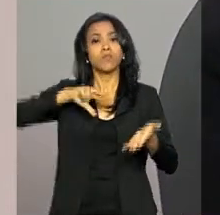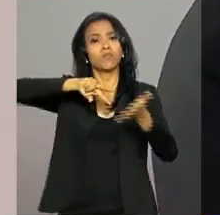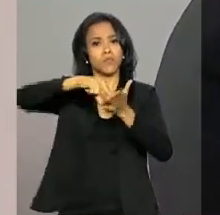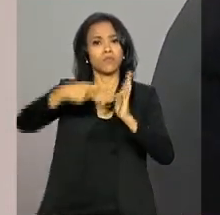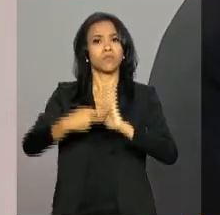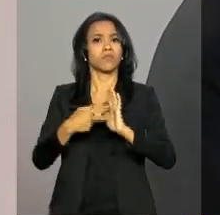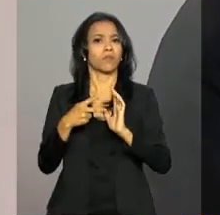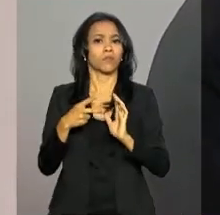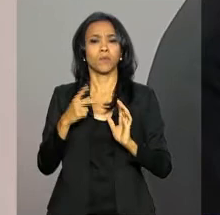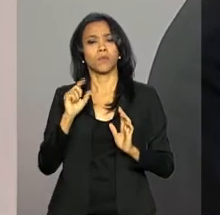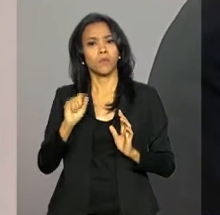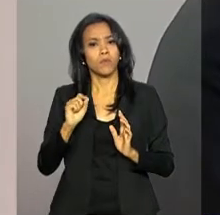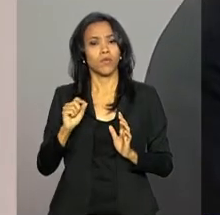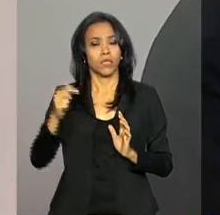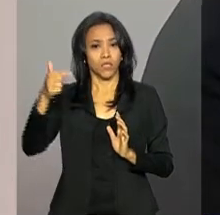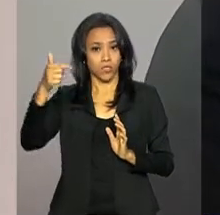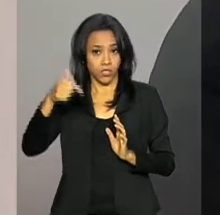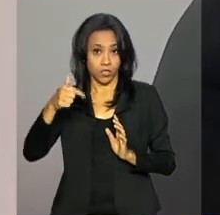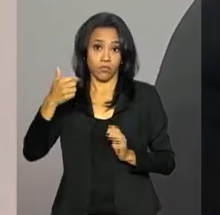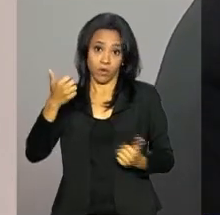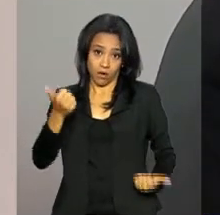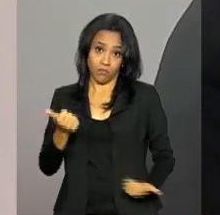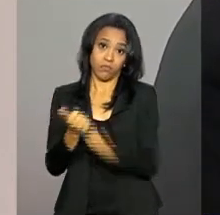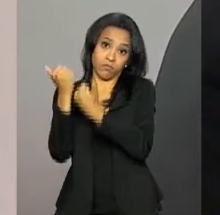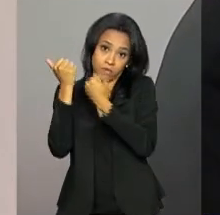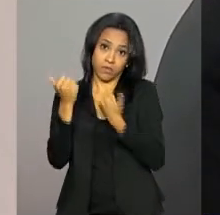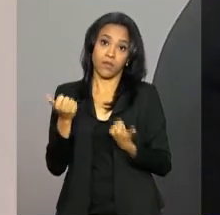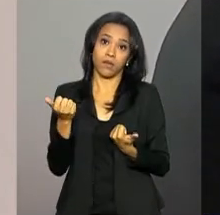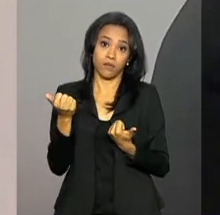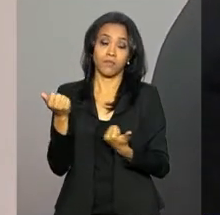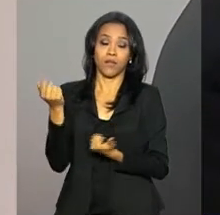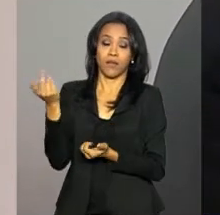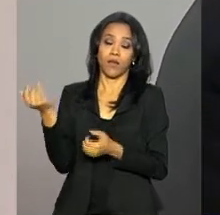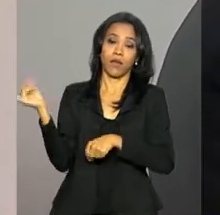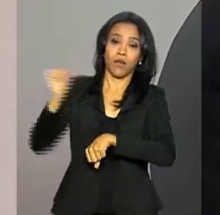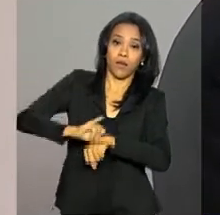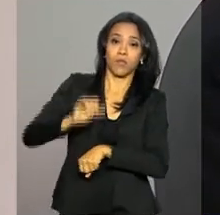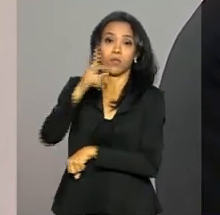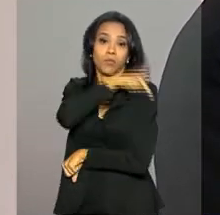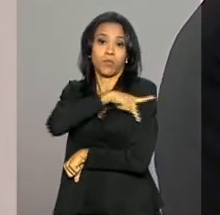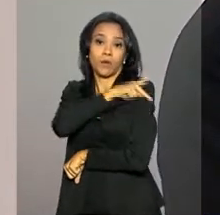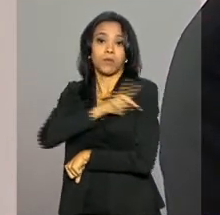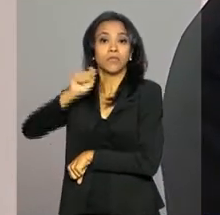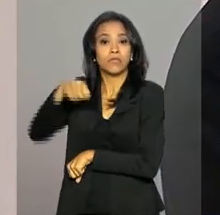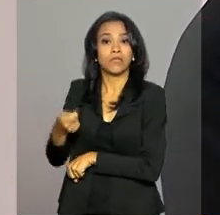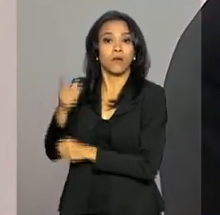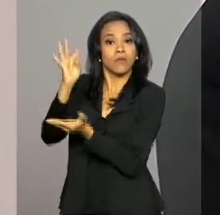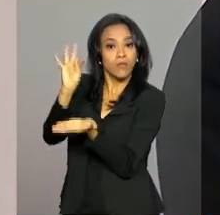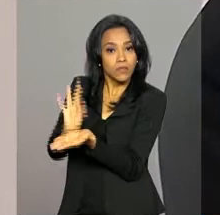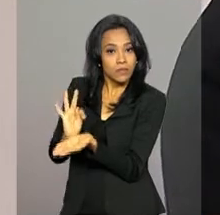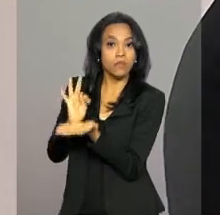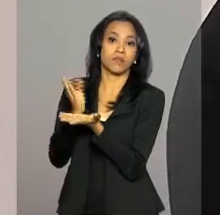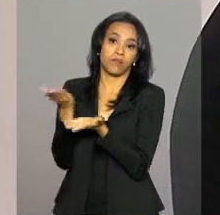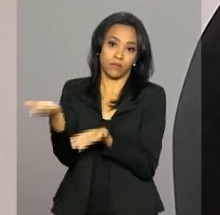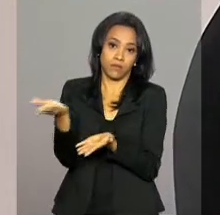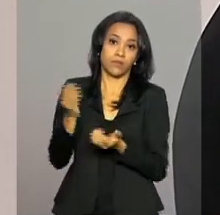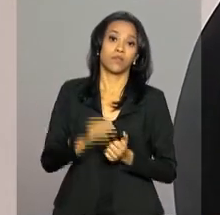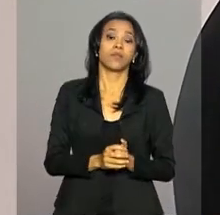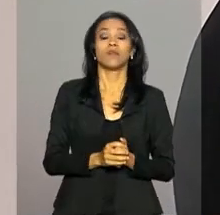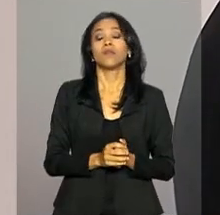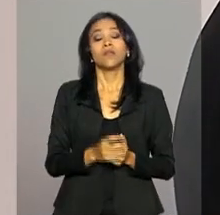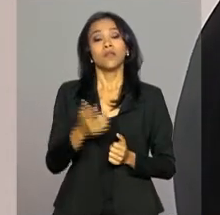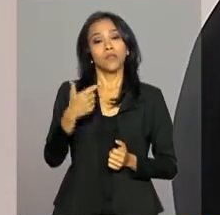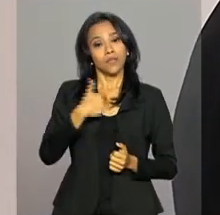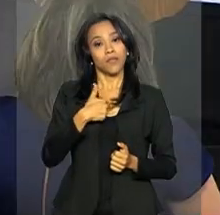ele além de auxiliar naturalmente teresina pelo seu discurso uma coisa importantíssima e faça um inverno